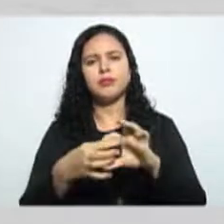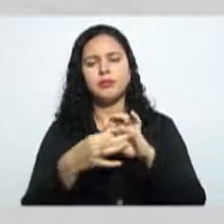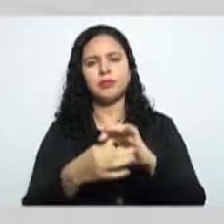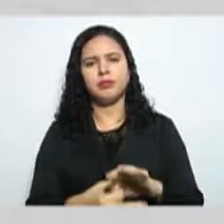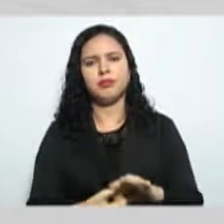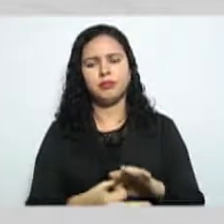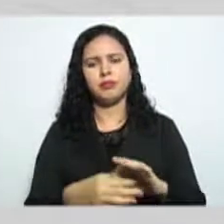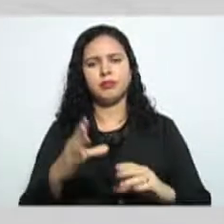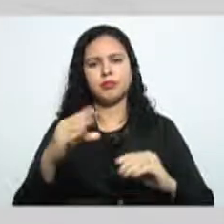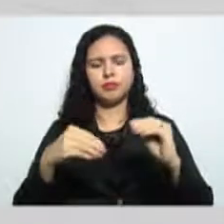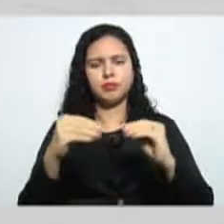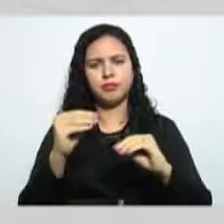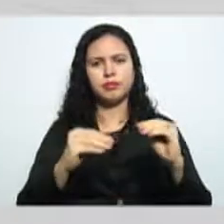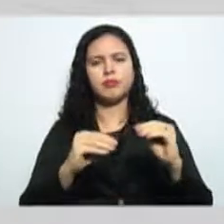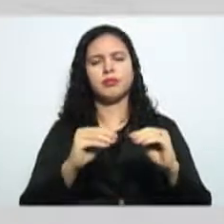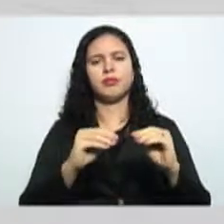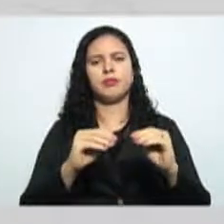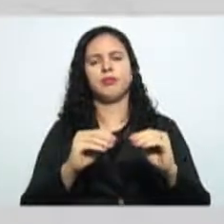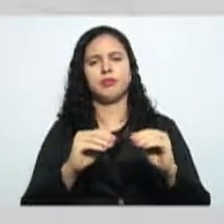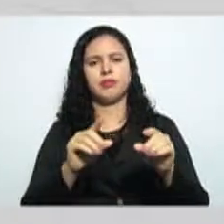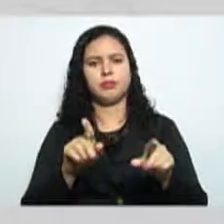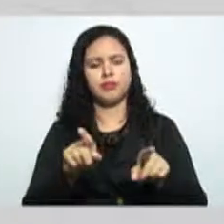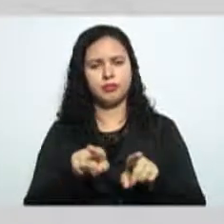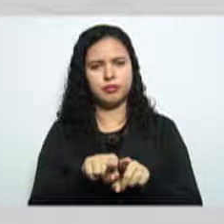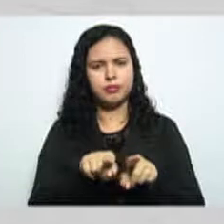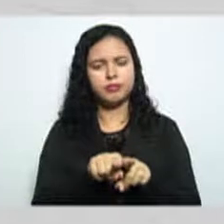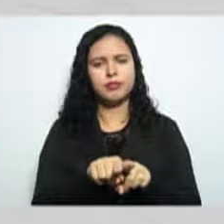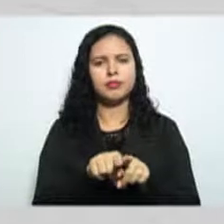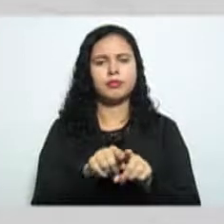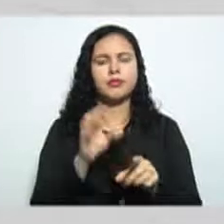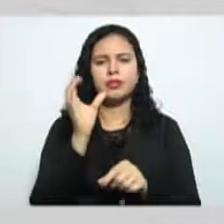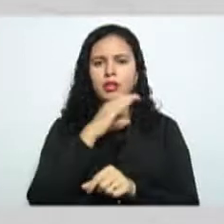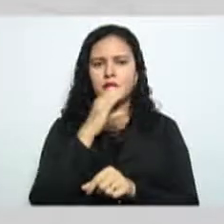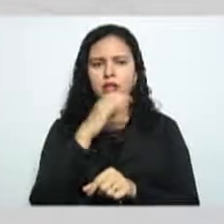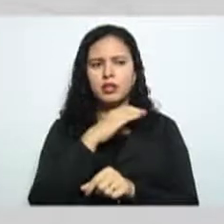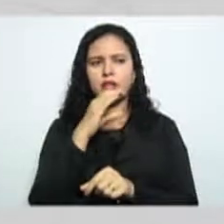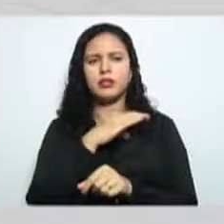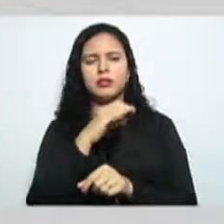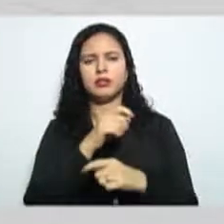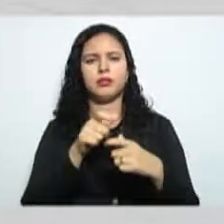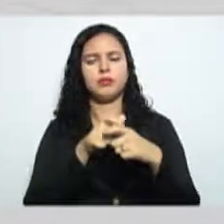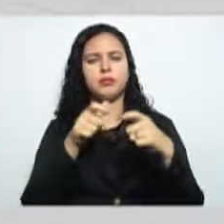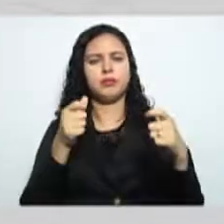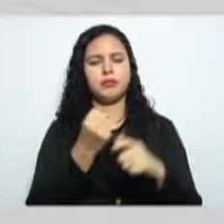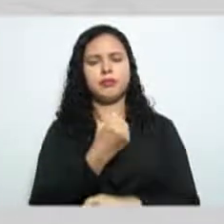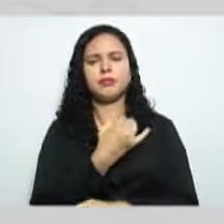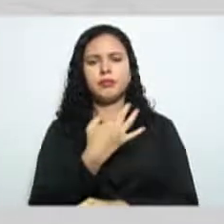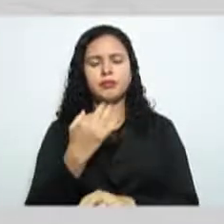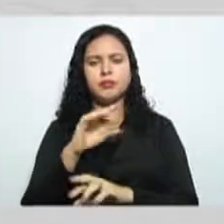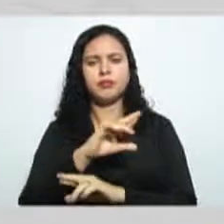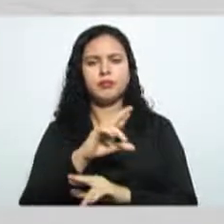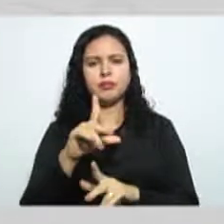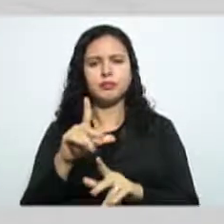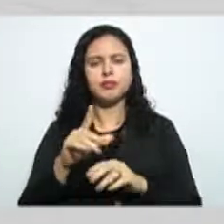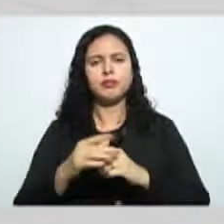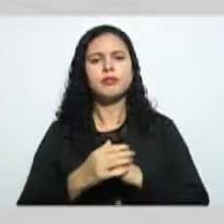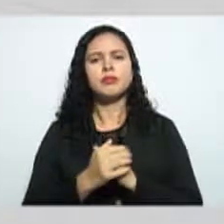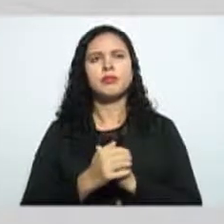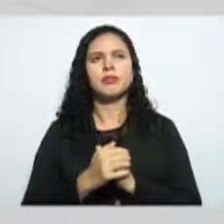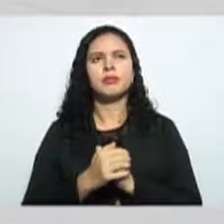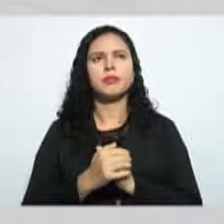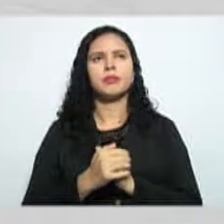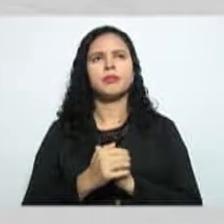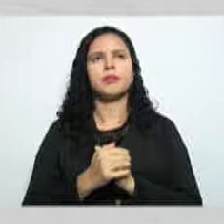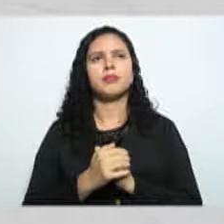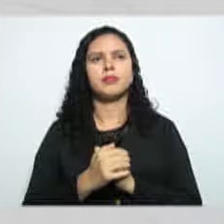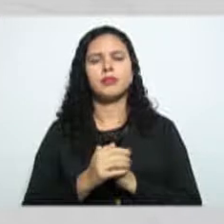aumentar a flexibilidade para você poder produzir mais rápido, para você produzir quantidades diferentes em diferente momento do tempo, e